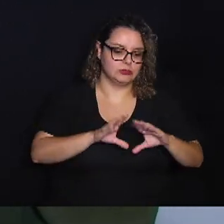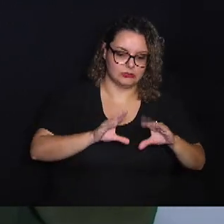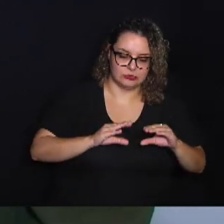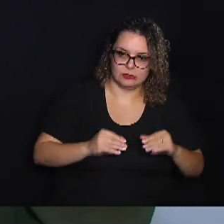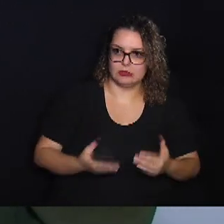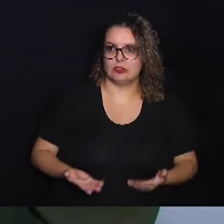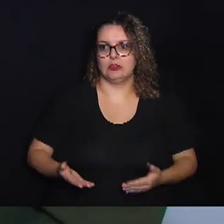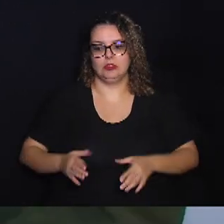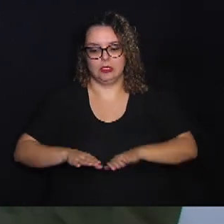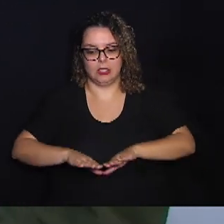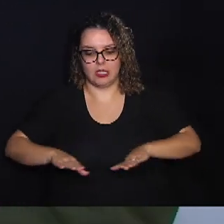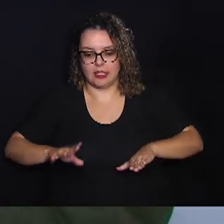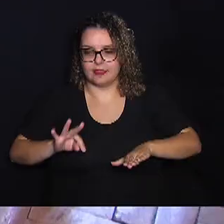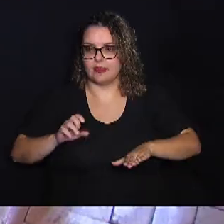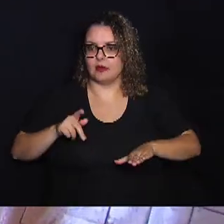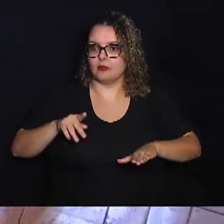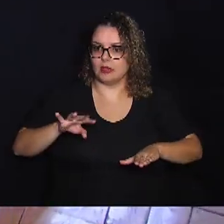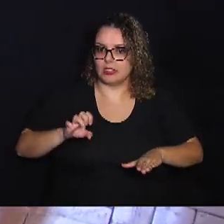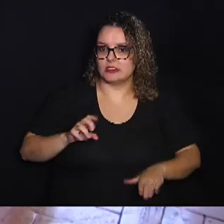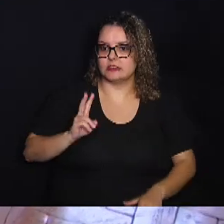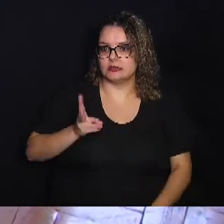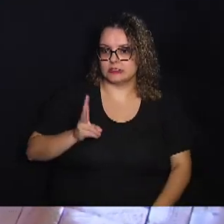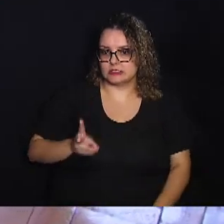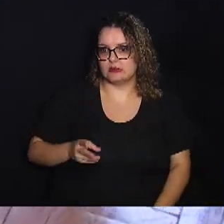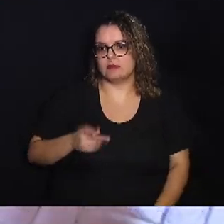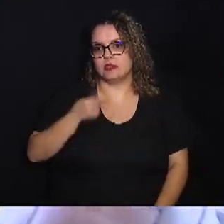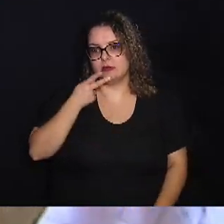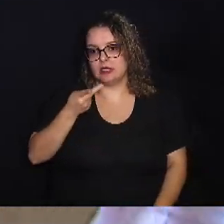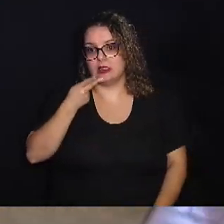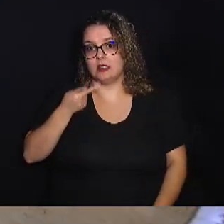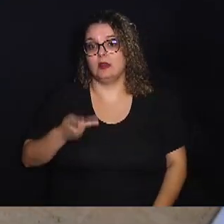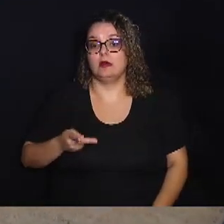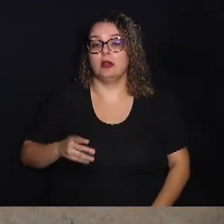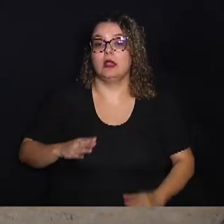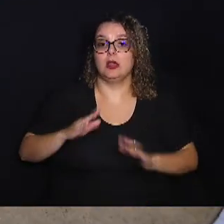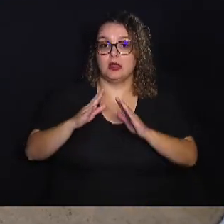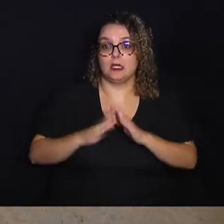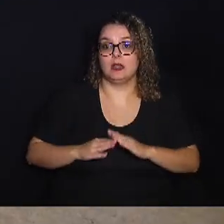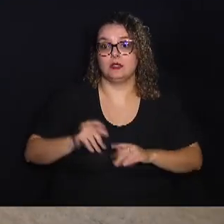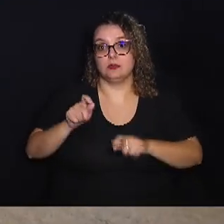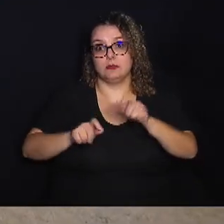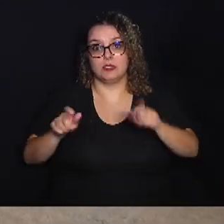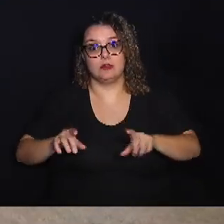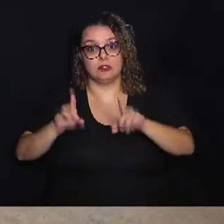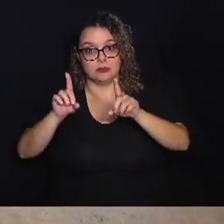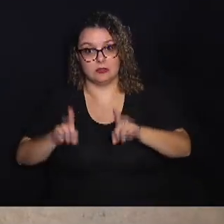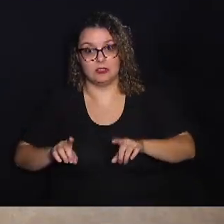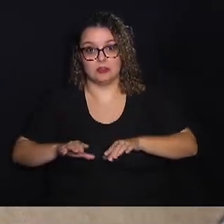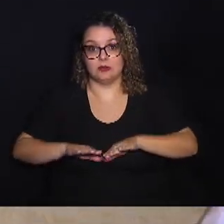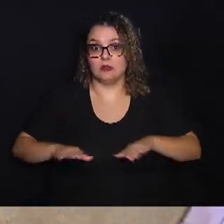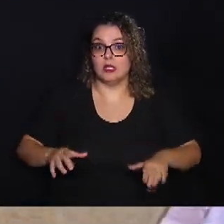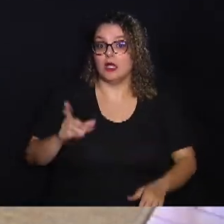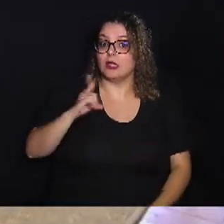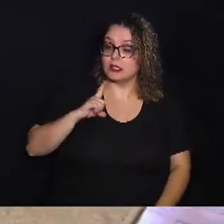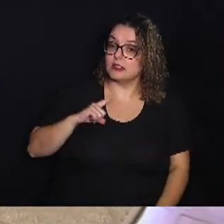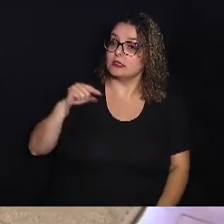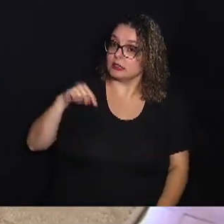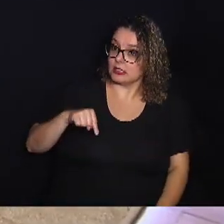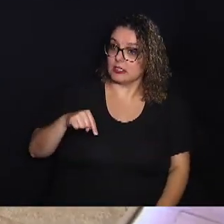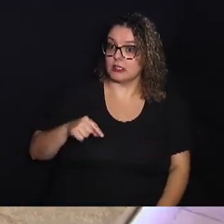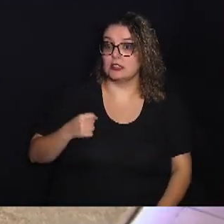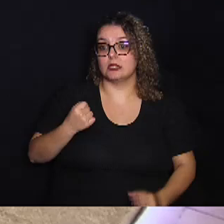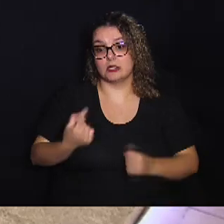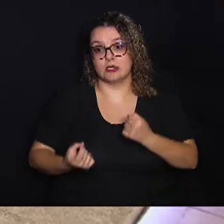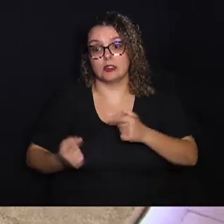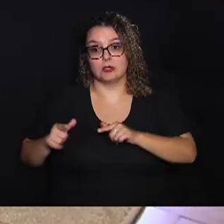tem o tapete. A gente sempre fala, né, que uma casa com uma pessoa com deficiência, a gente não tem um tapete. Aqui a gente tem porque vai em alguns